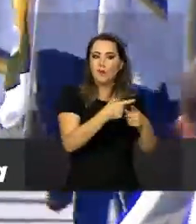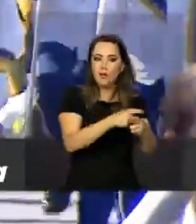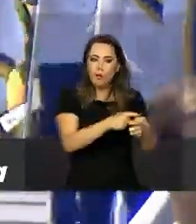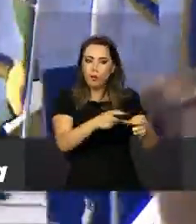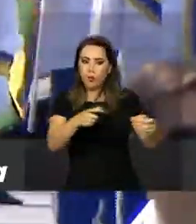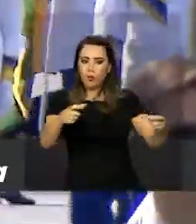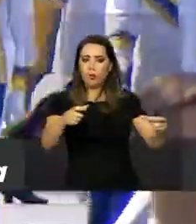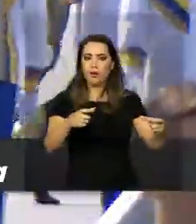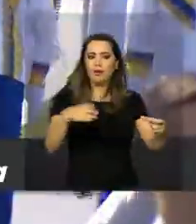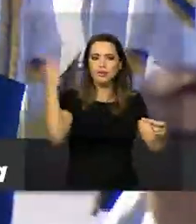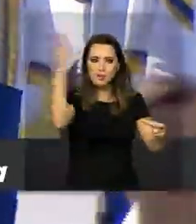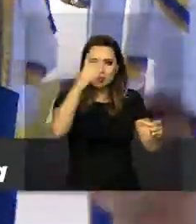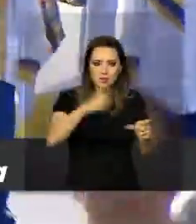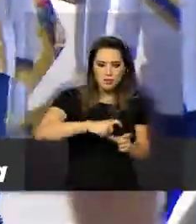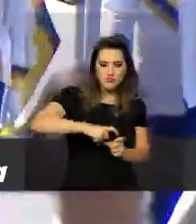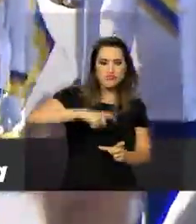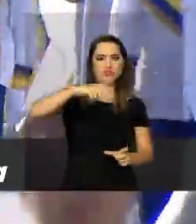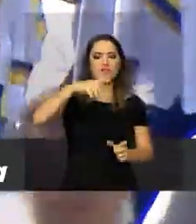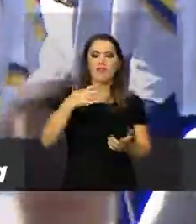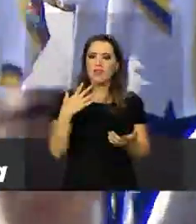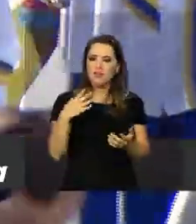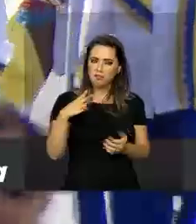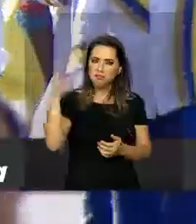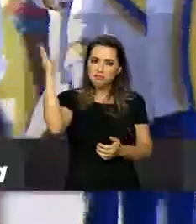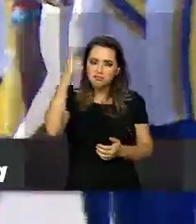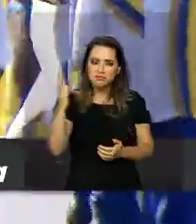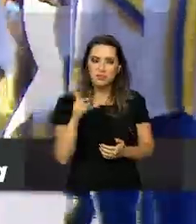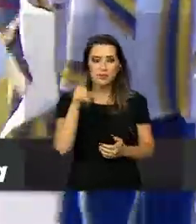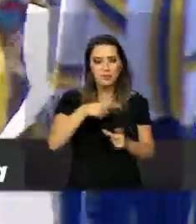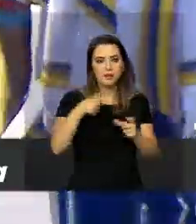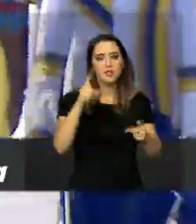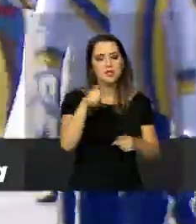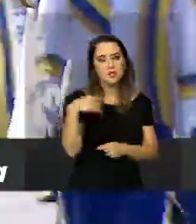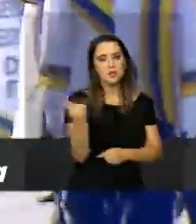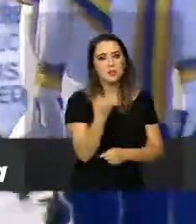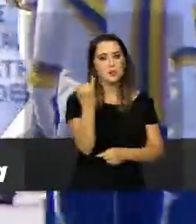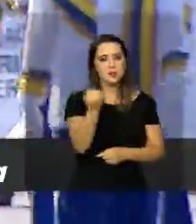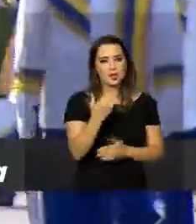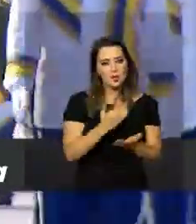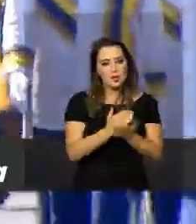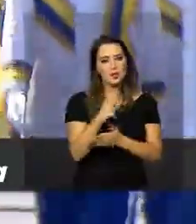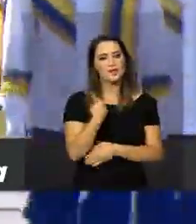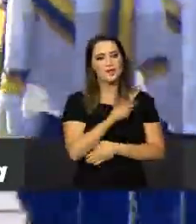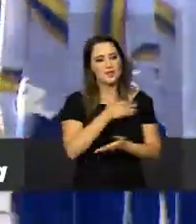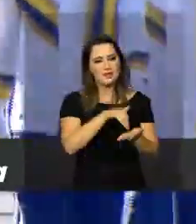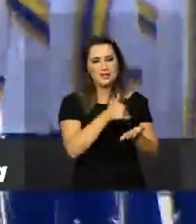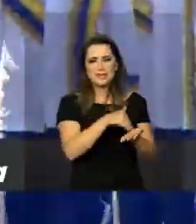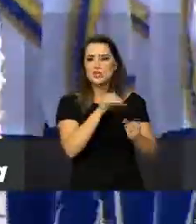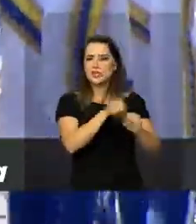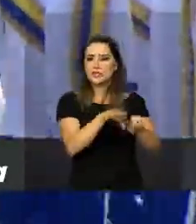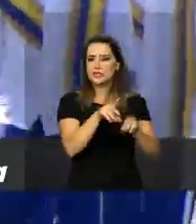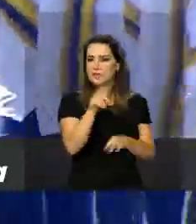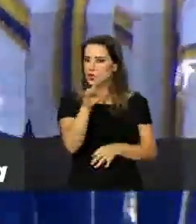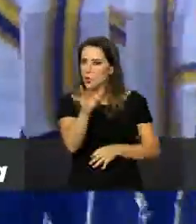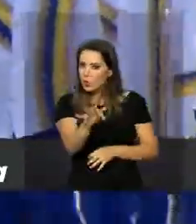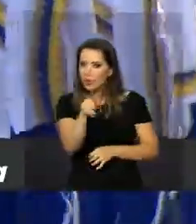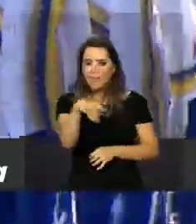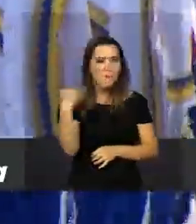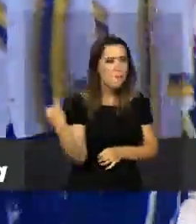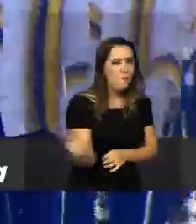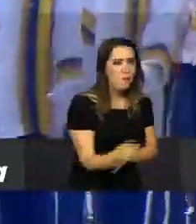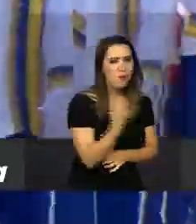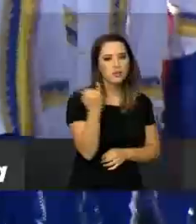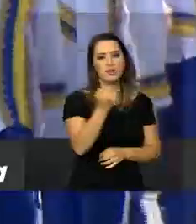grande, continental. Então, é muito importante e foi uma iniciativa fantástica da nossa Secretaria de Educação aqui do DF.